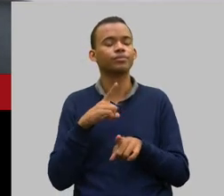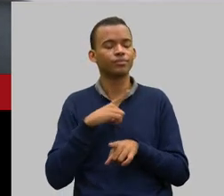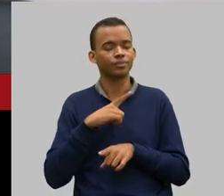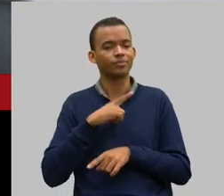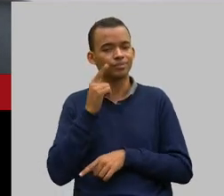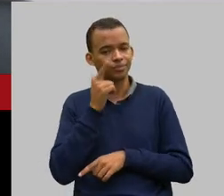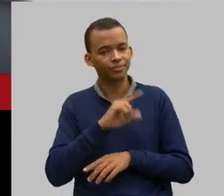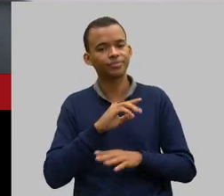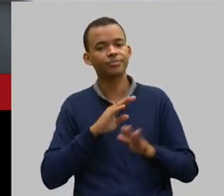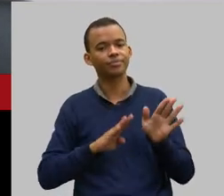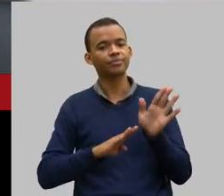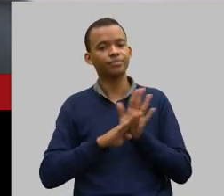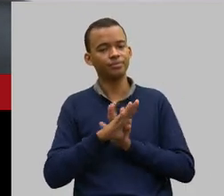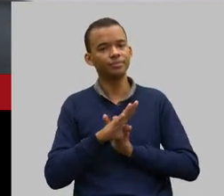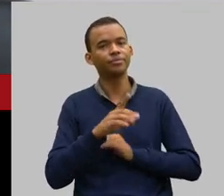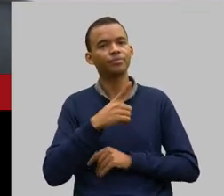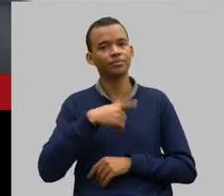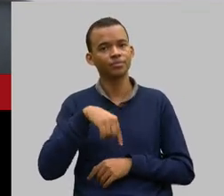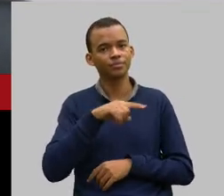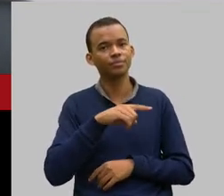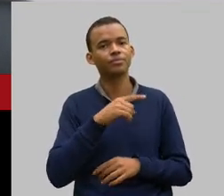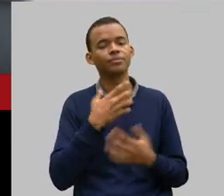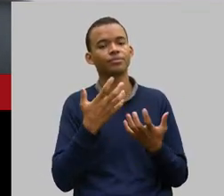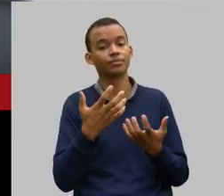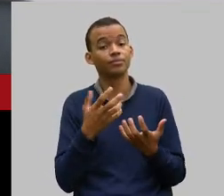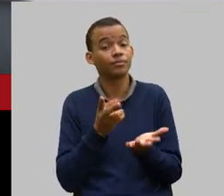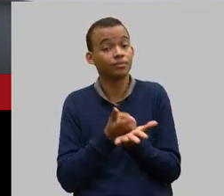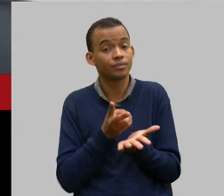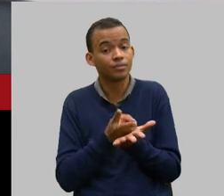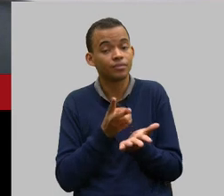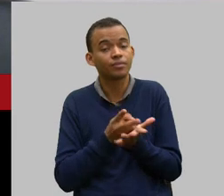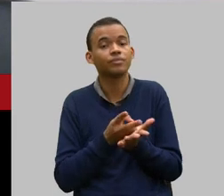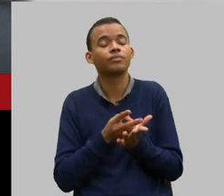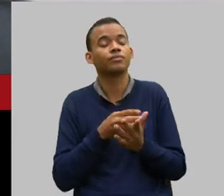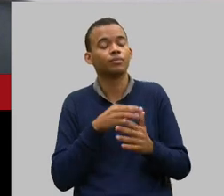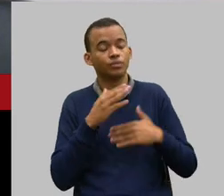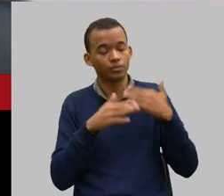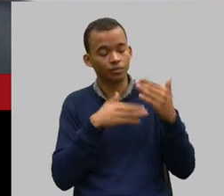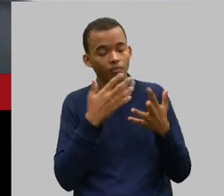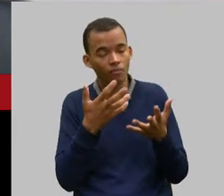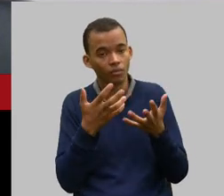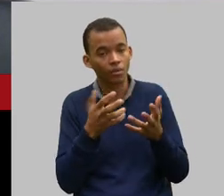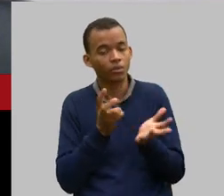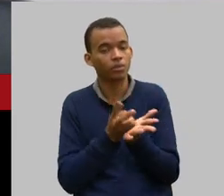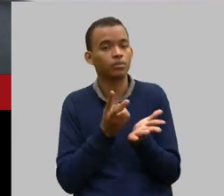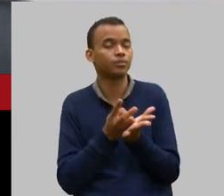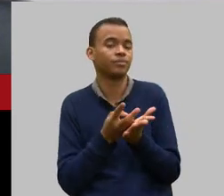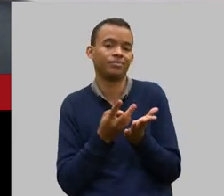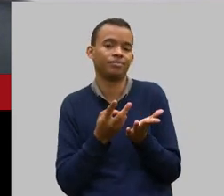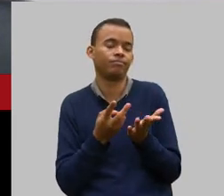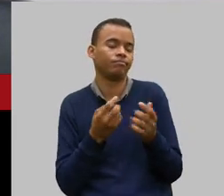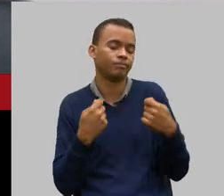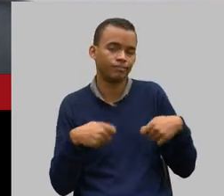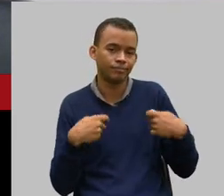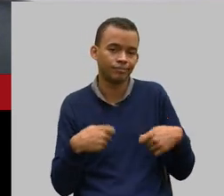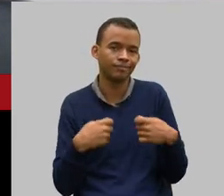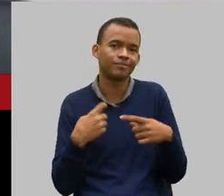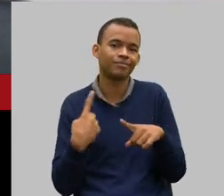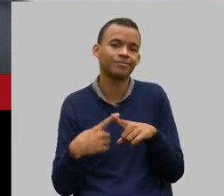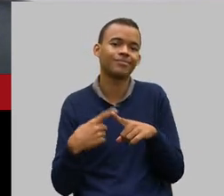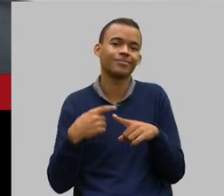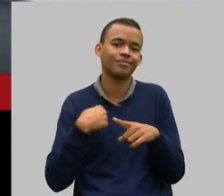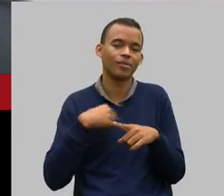né E nós estamos né sempre querendo né esses avanços Principalmente eu falo da